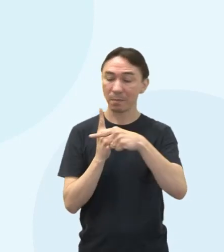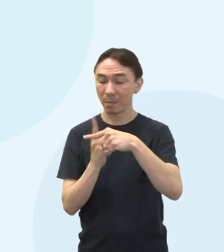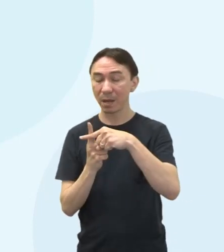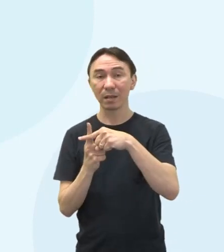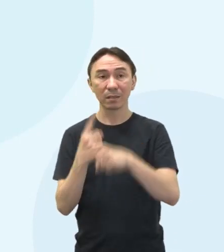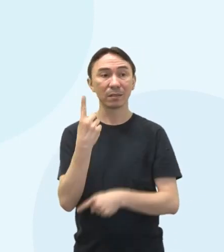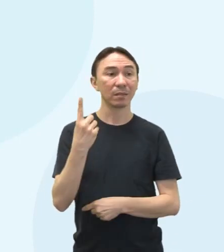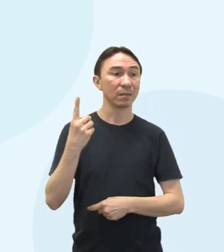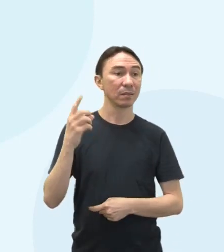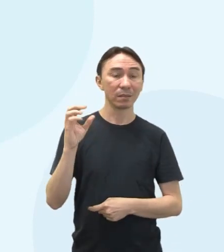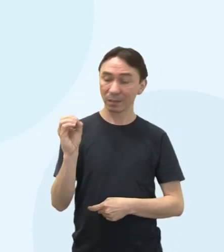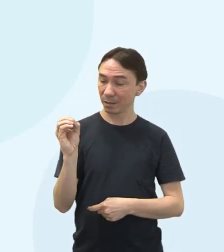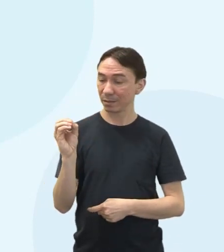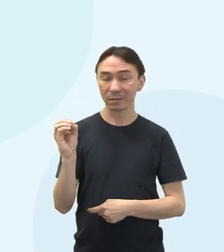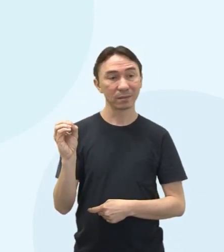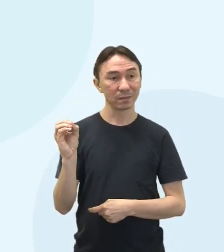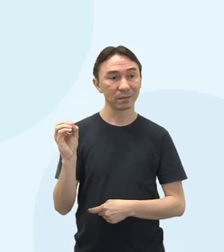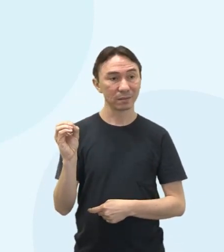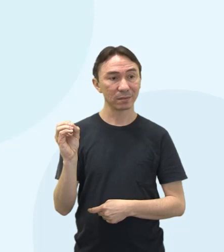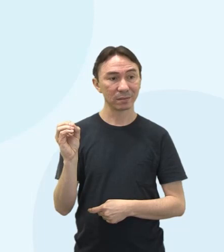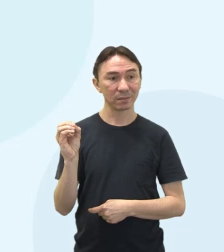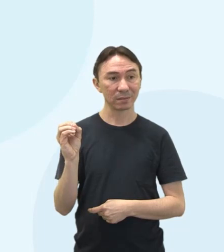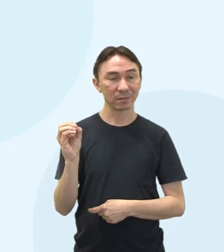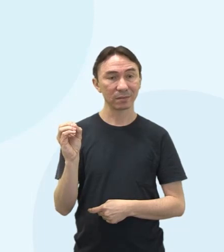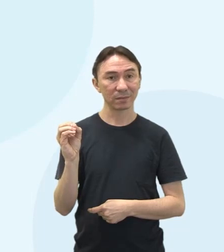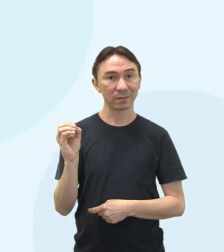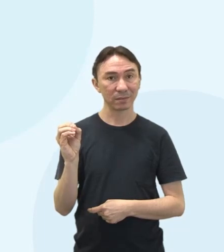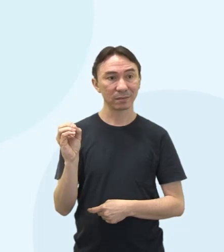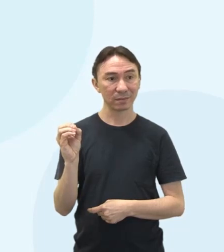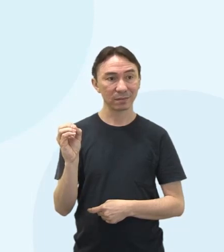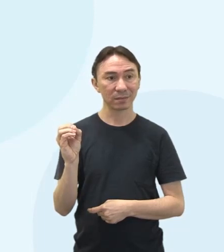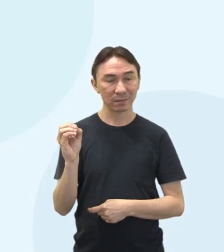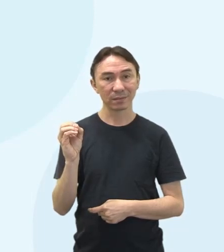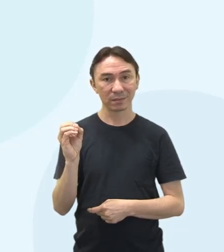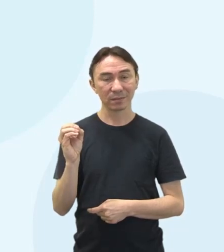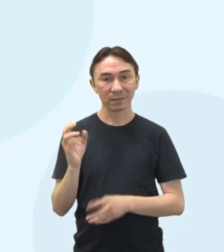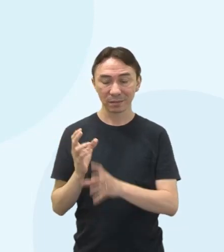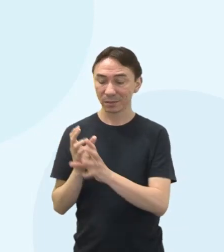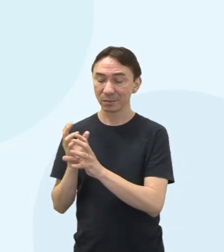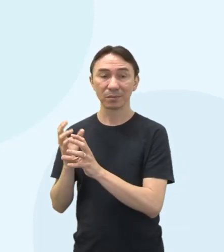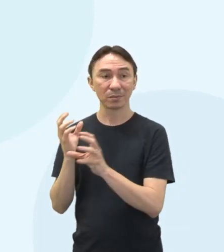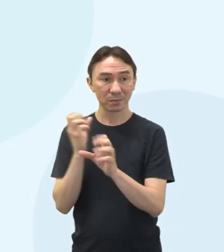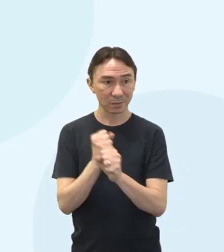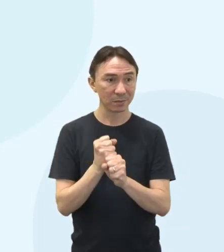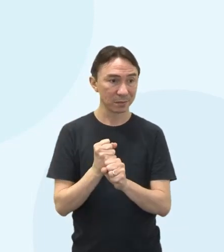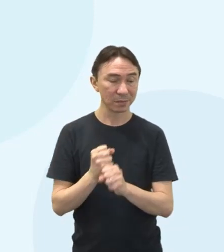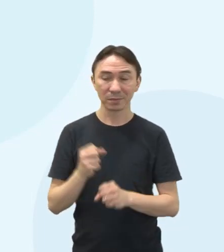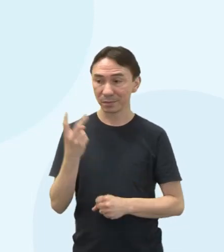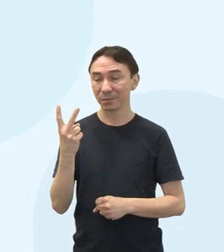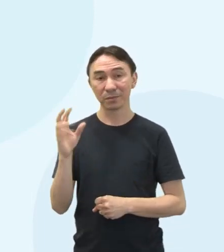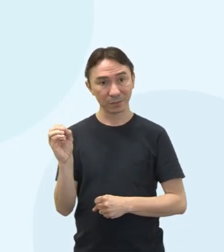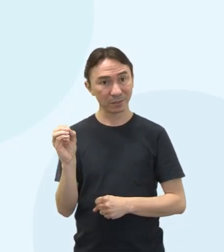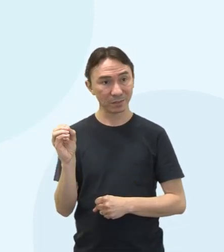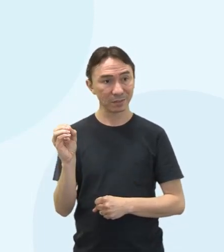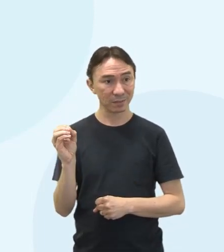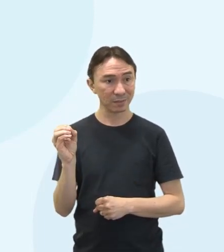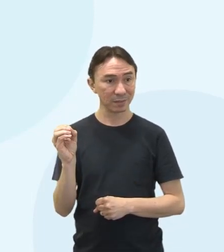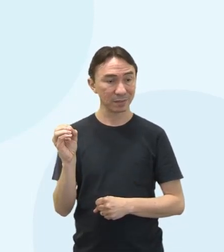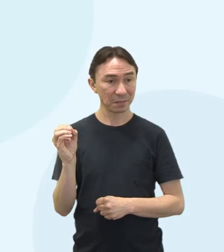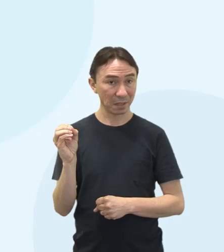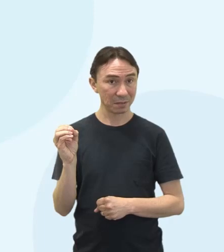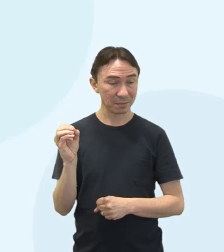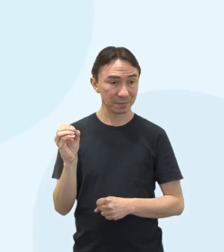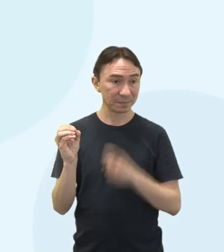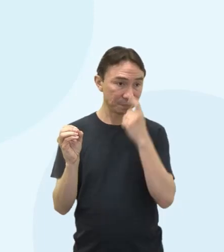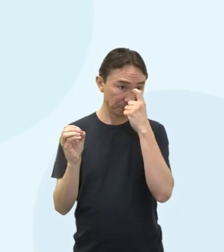elemento e é gerado pela soma do primeiro mais 10 unidades então 10 mais 10 e